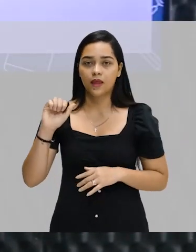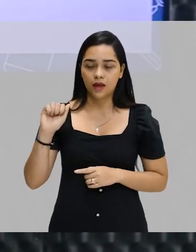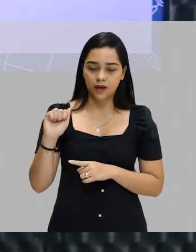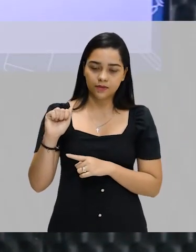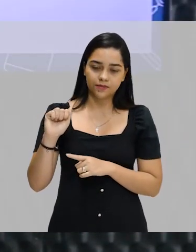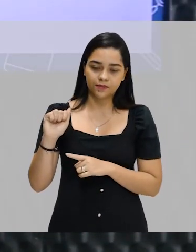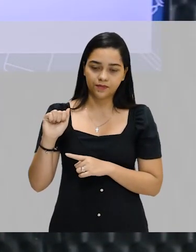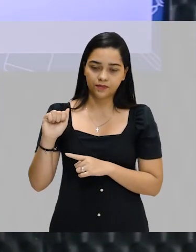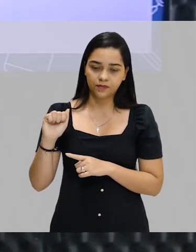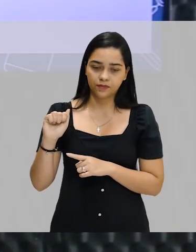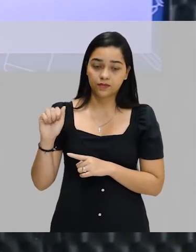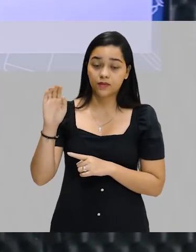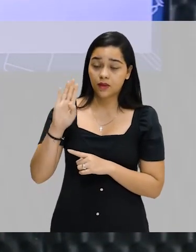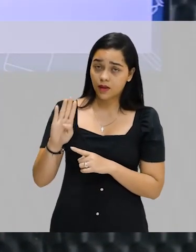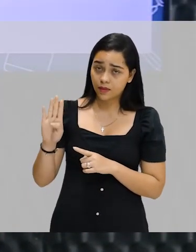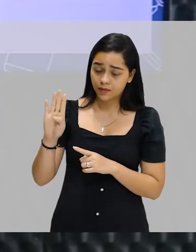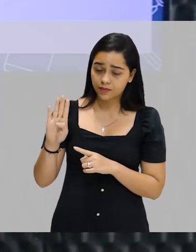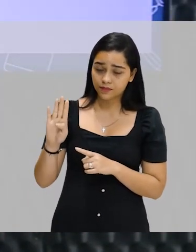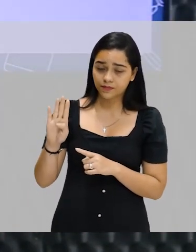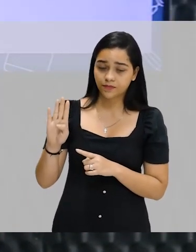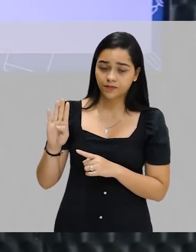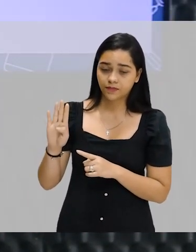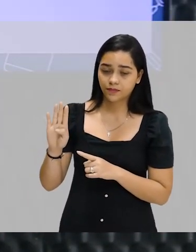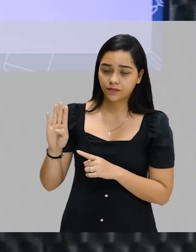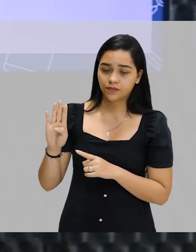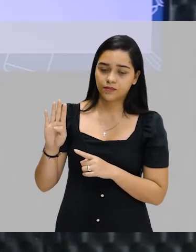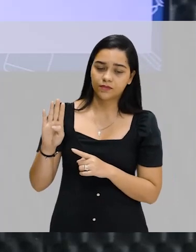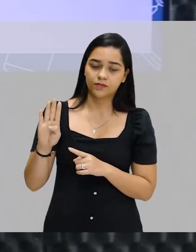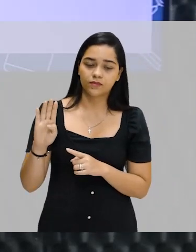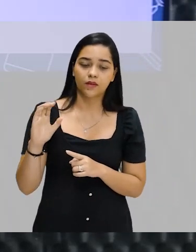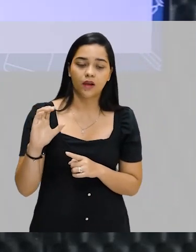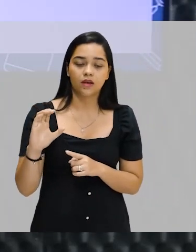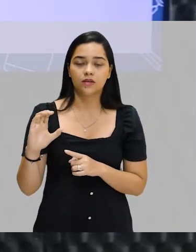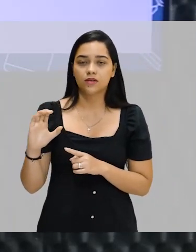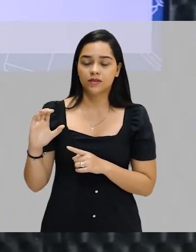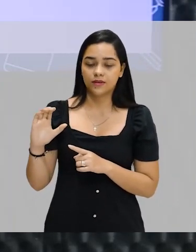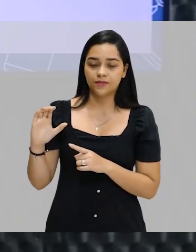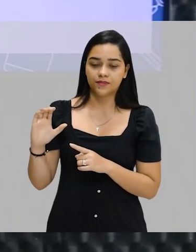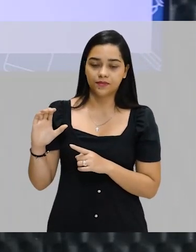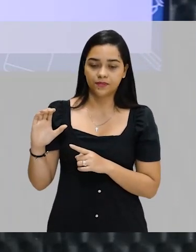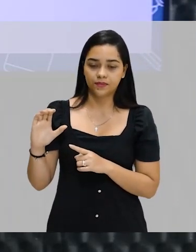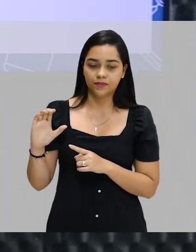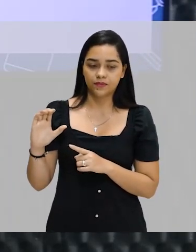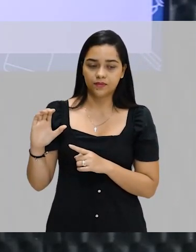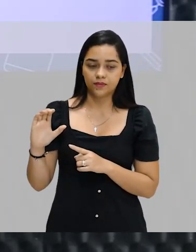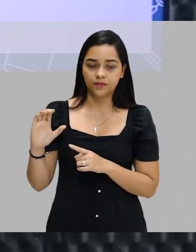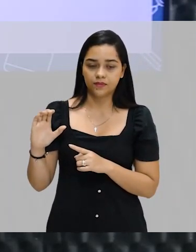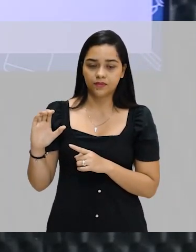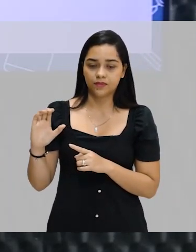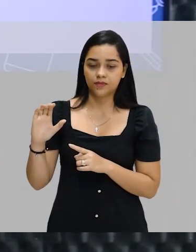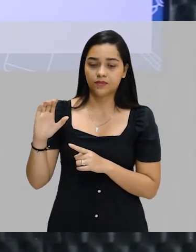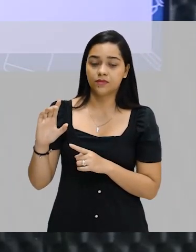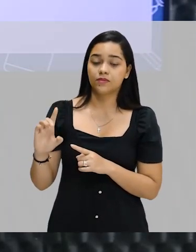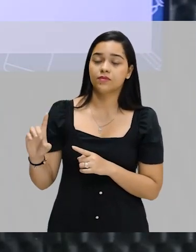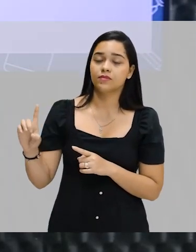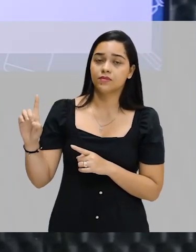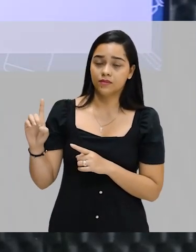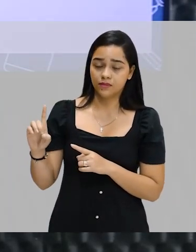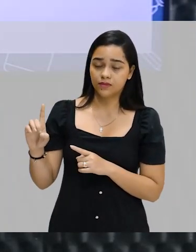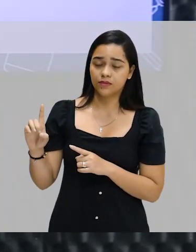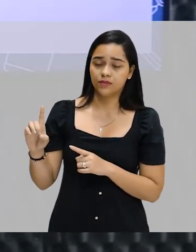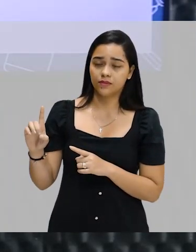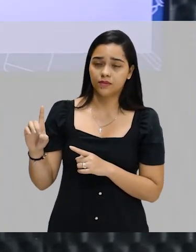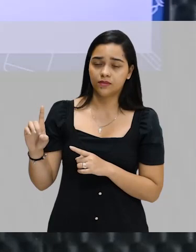rápido, infelizmente. O tempo passou bastante, majestoso. Realmente o tempo passou depressa demais.